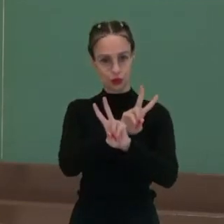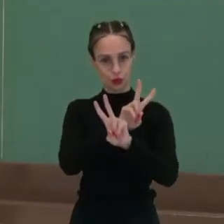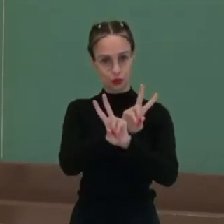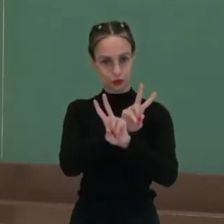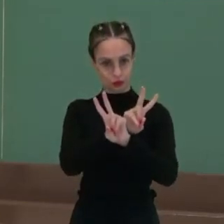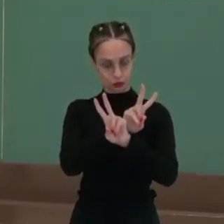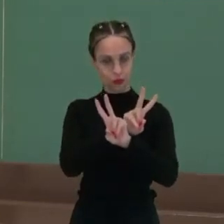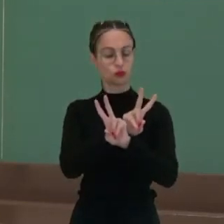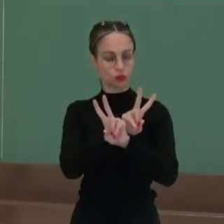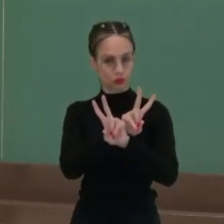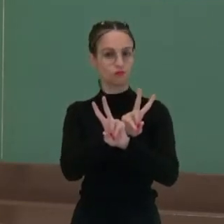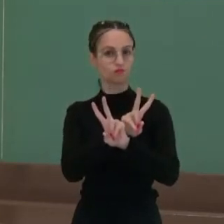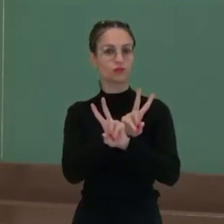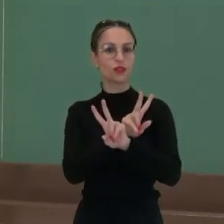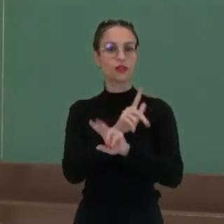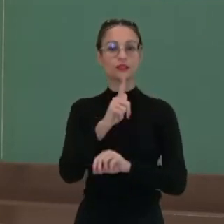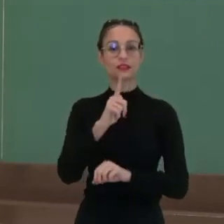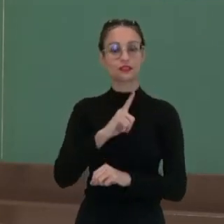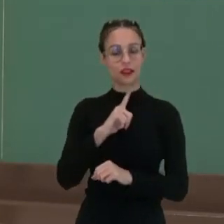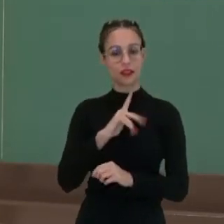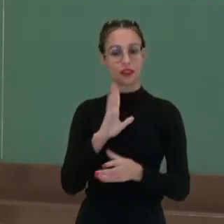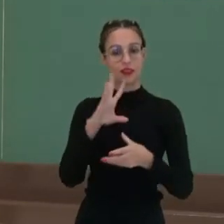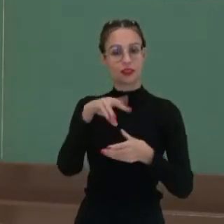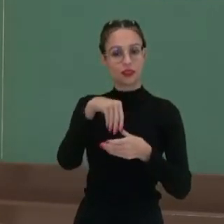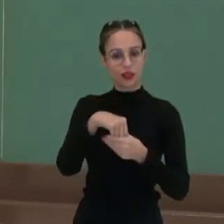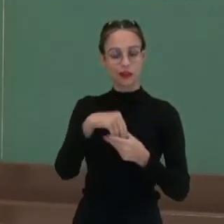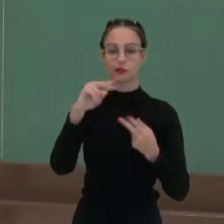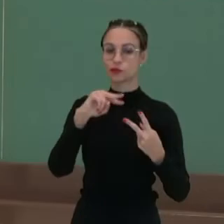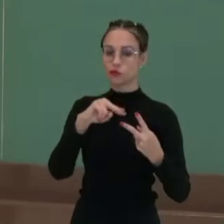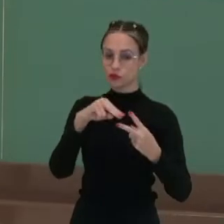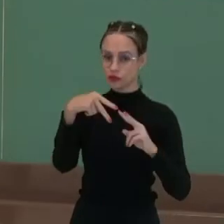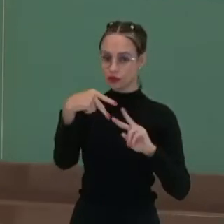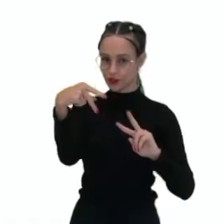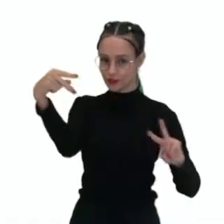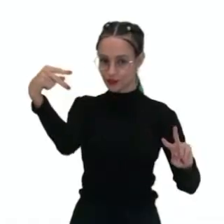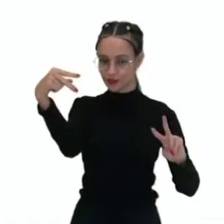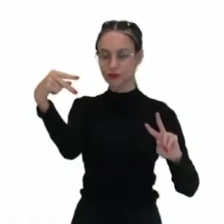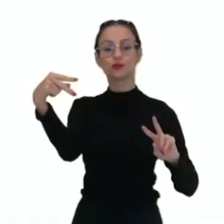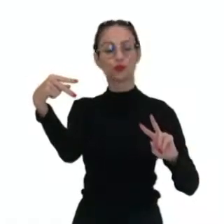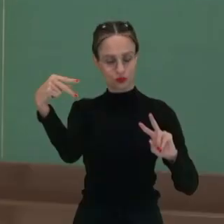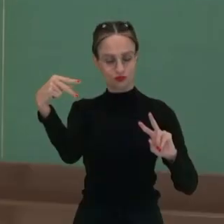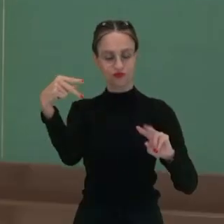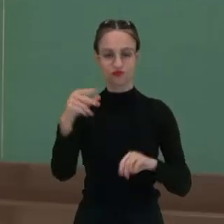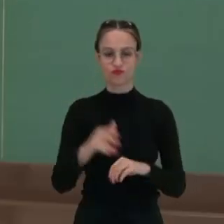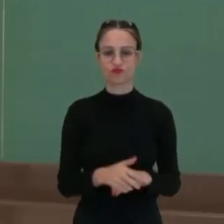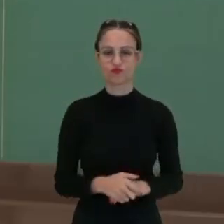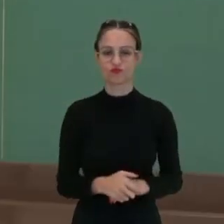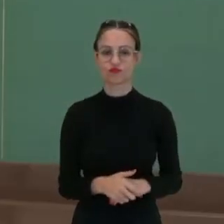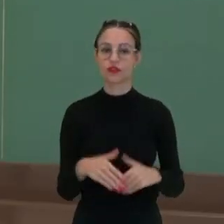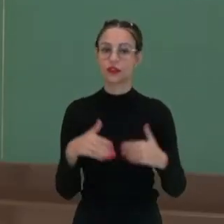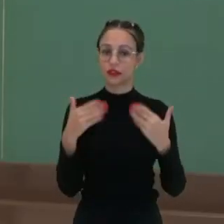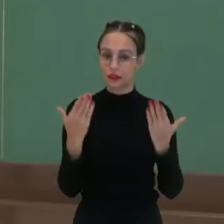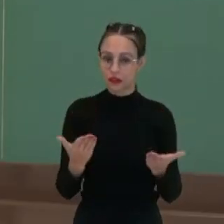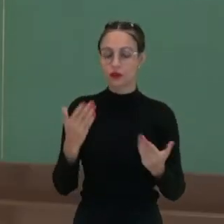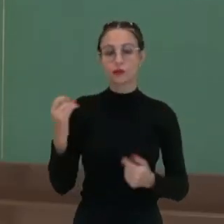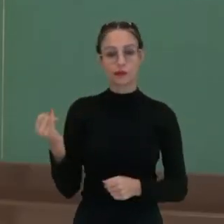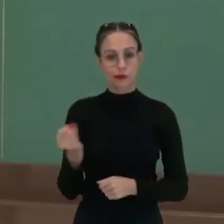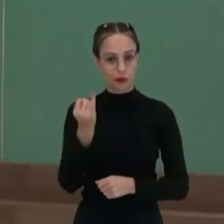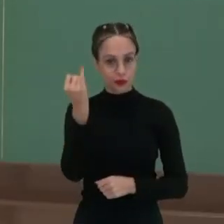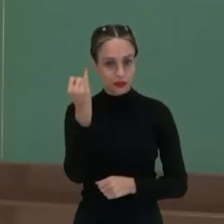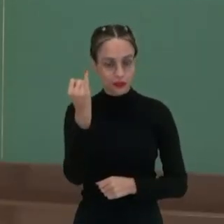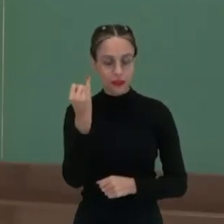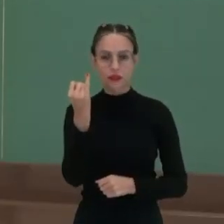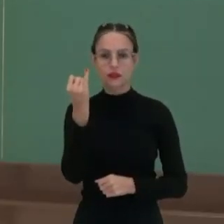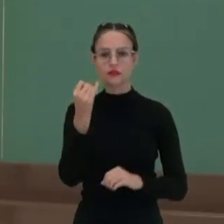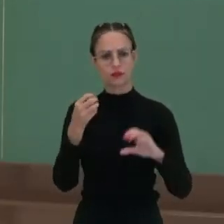esses cromossomos eles estão carregando o quê? Nosso material genético, o nosso DNA. Então a importância de toda